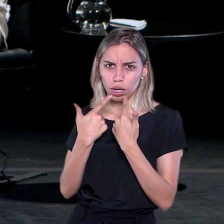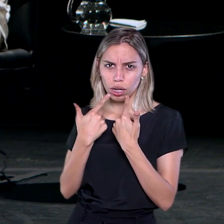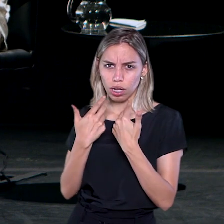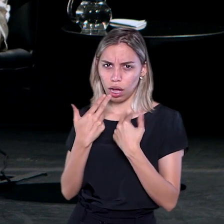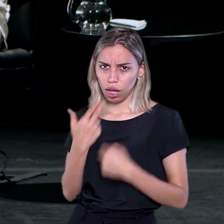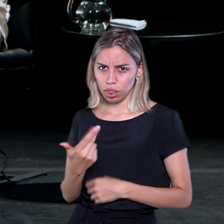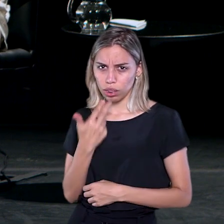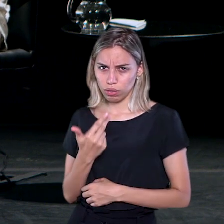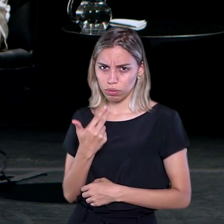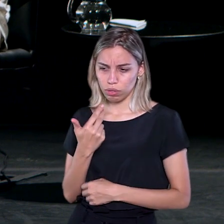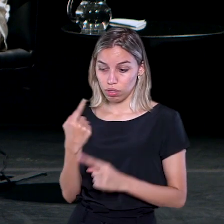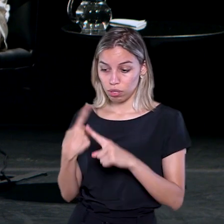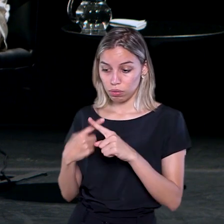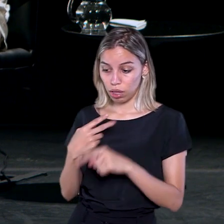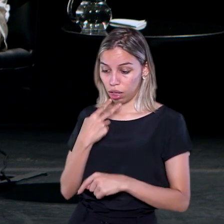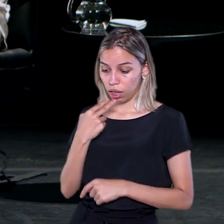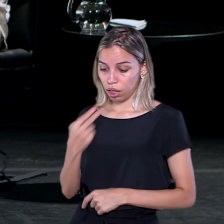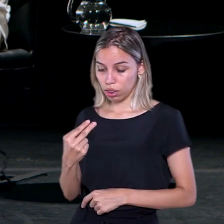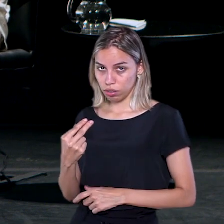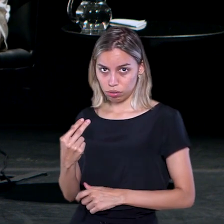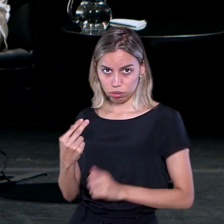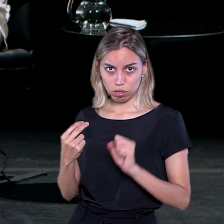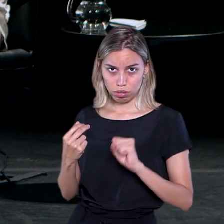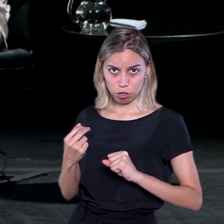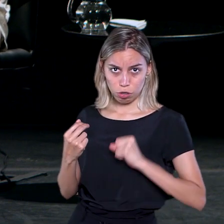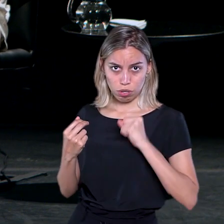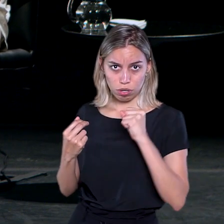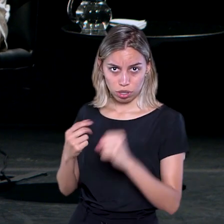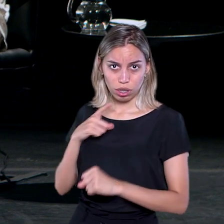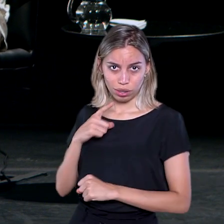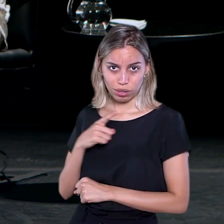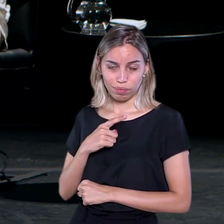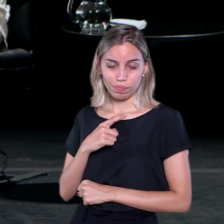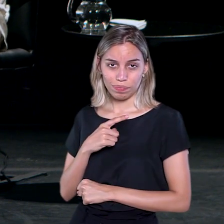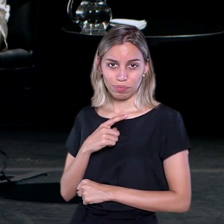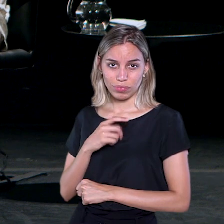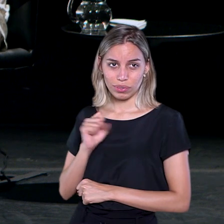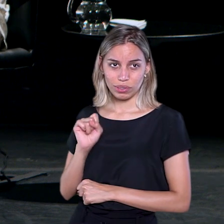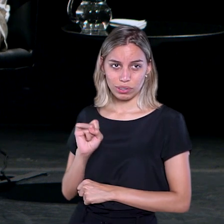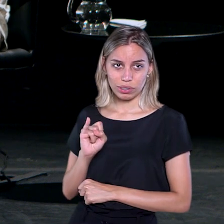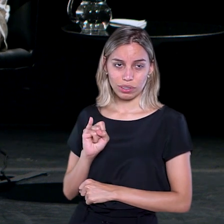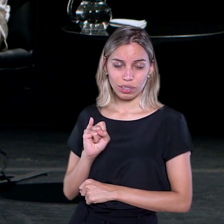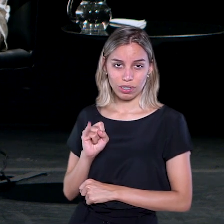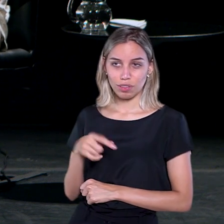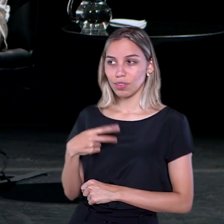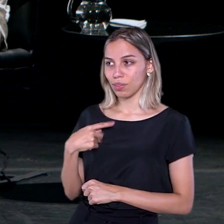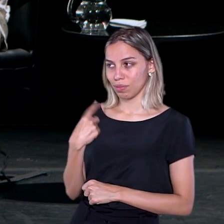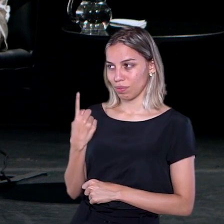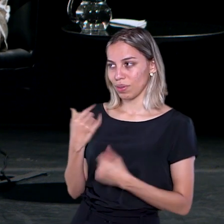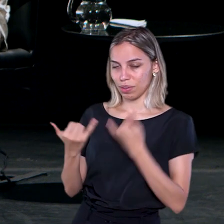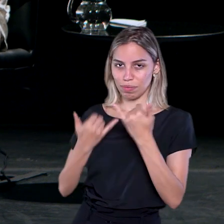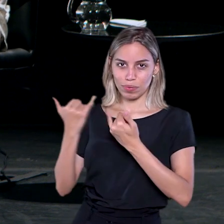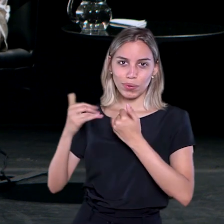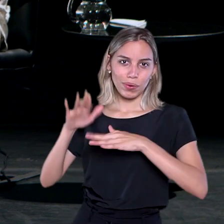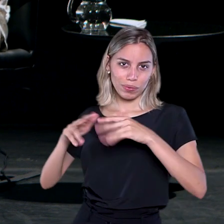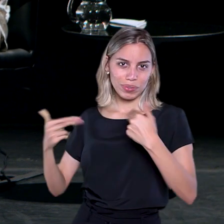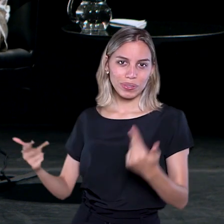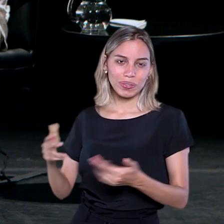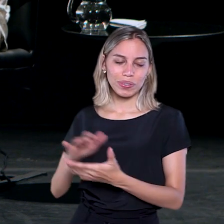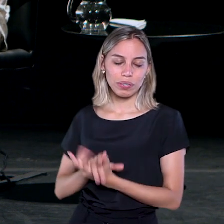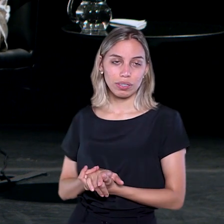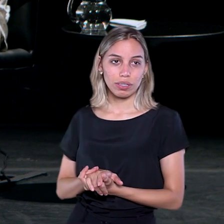uma resposta, para trazer a pluralidade de visões e de perspectivas. Então, a gente acaba tendo pessoas que dominam o direito à